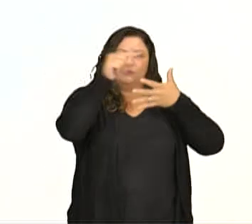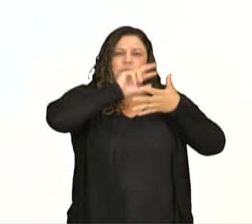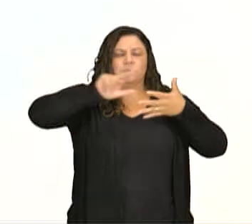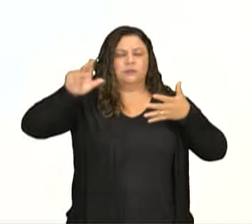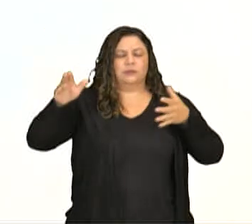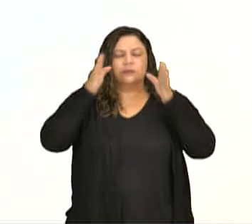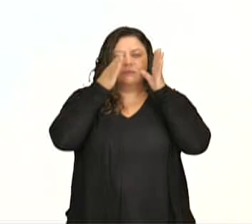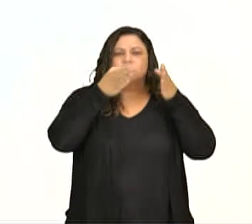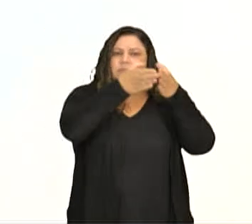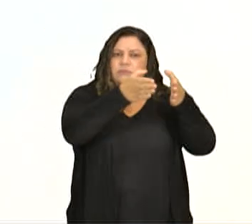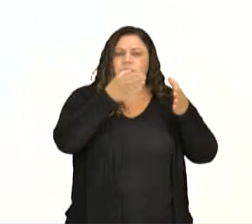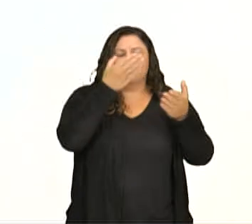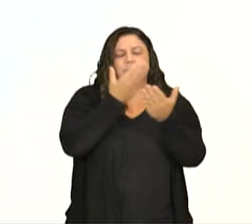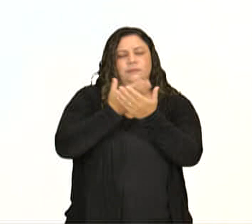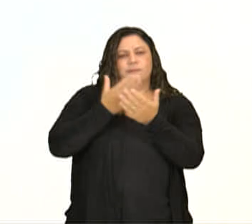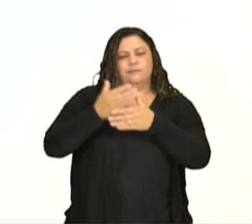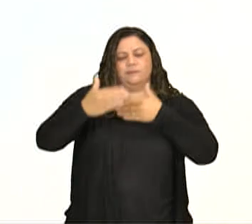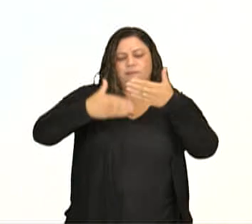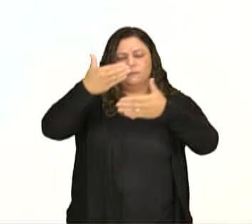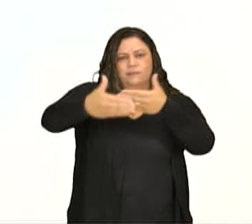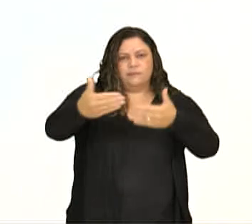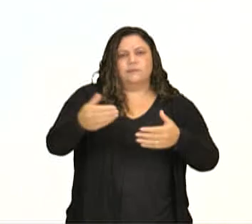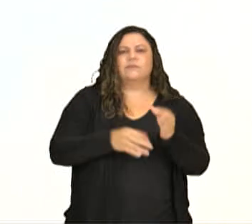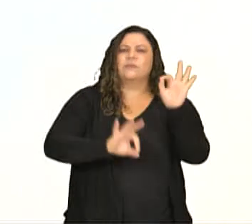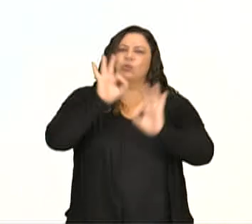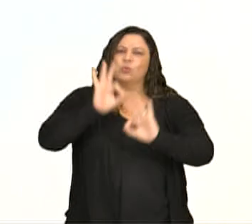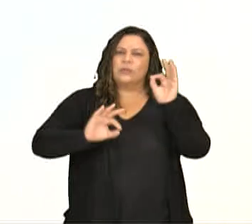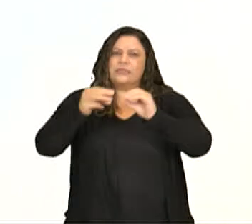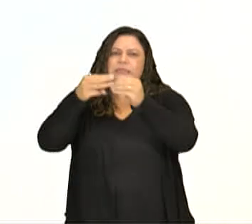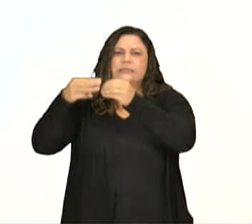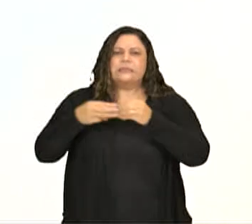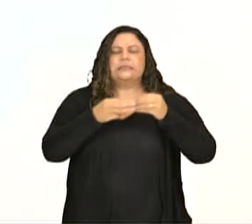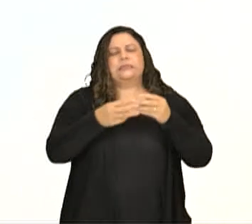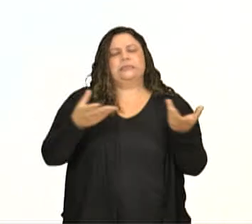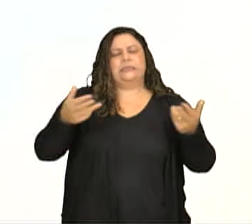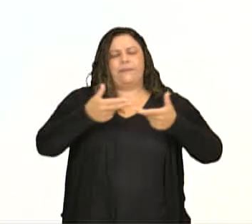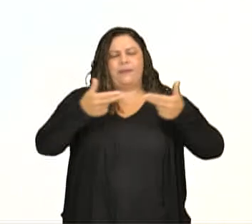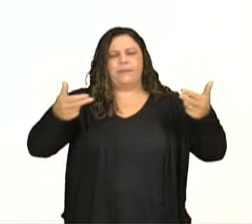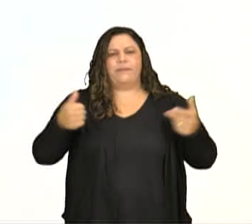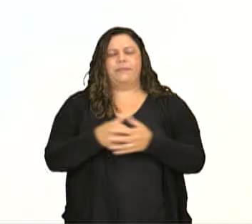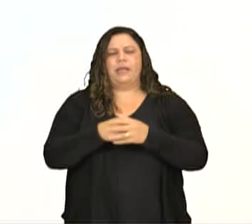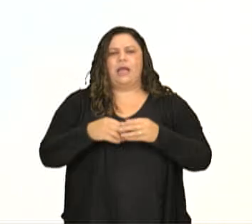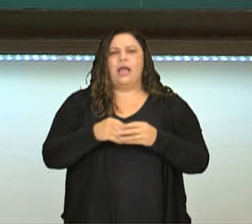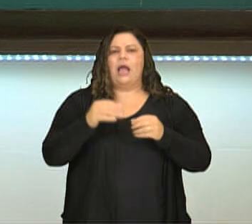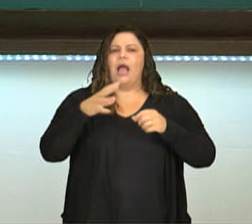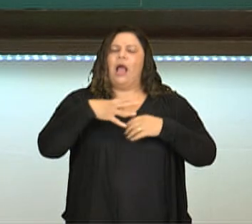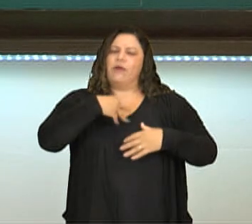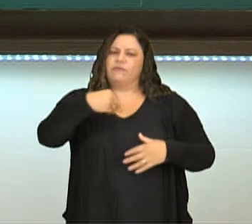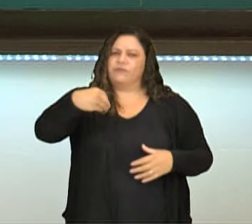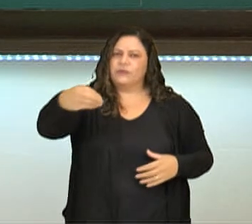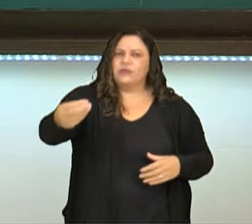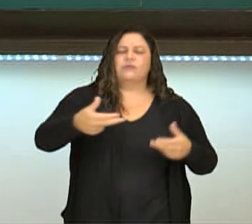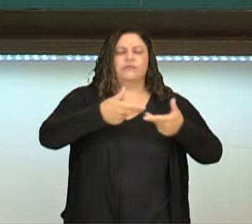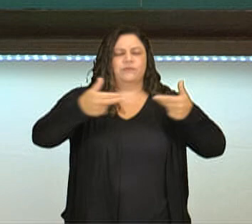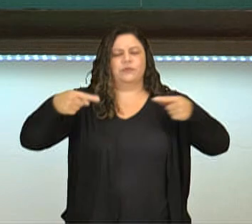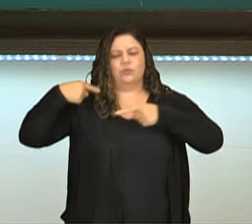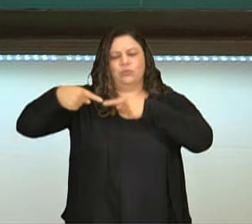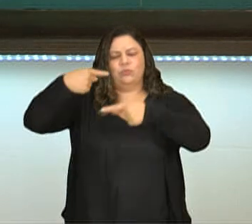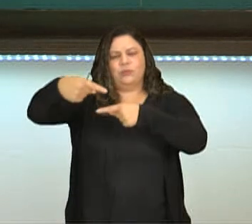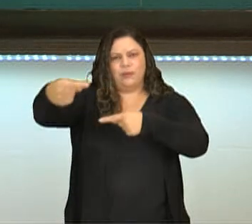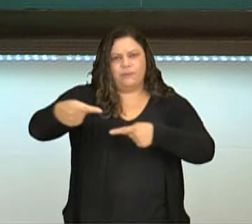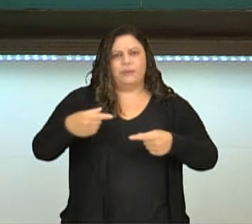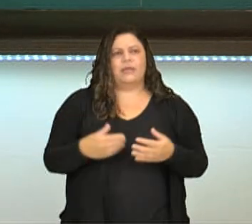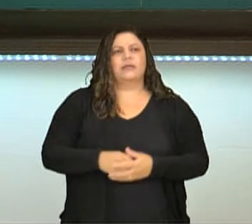especificamente agora na sequência ali, mas aqui tem organização celular, metabolismo, reprodução, evolução e tudo mais ali. Então vamos lá,